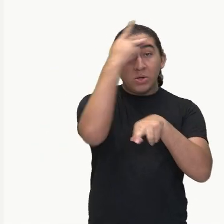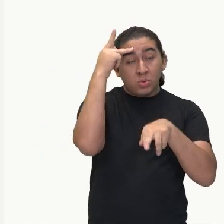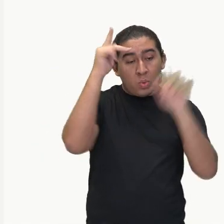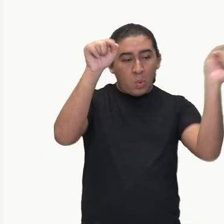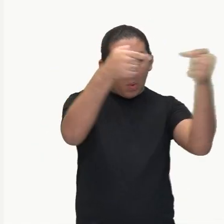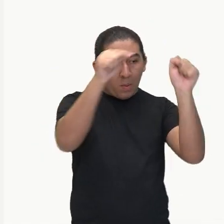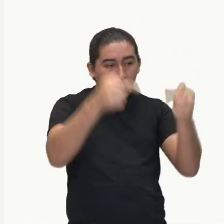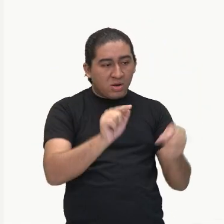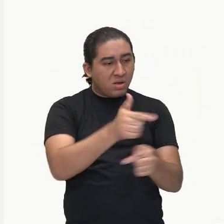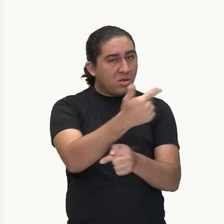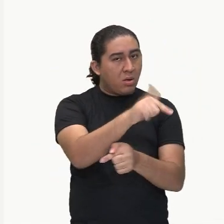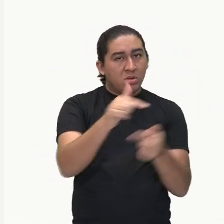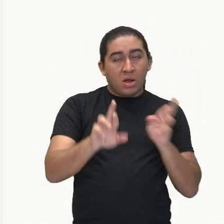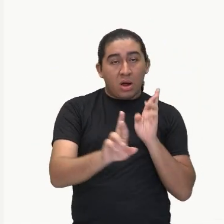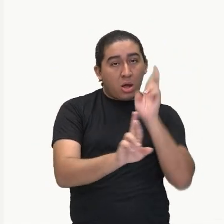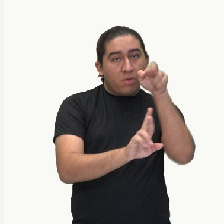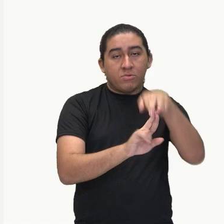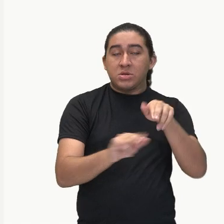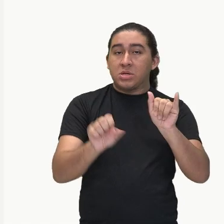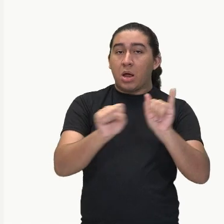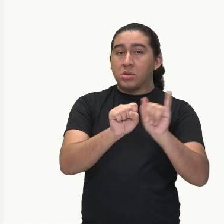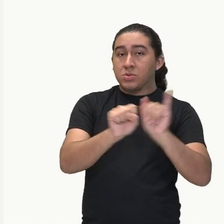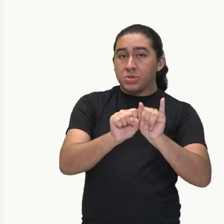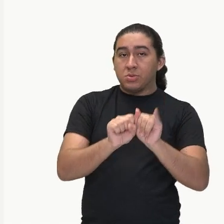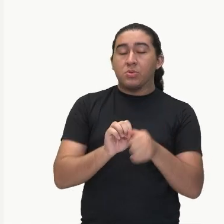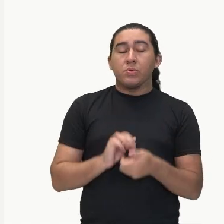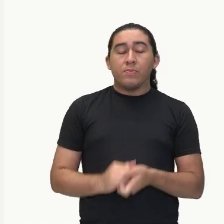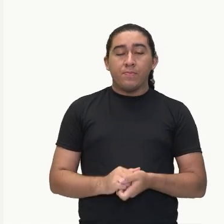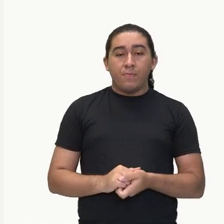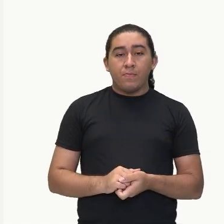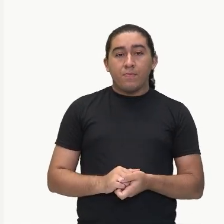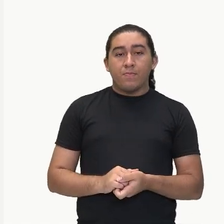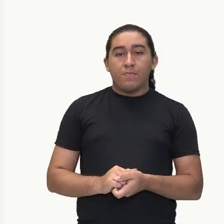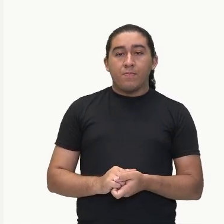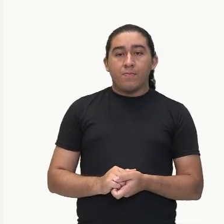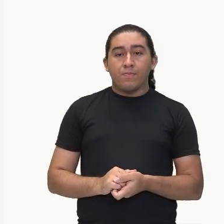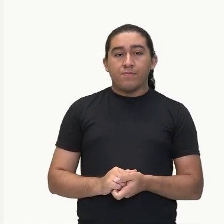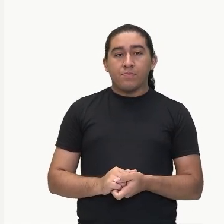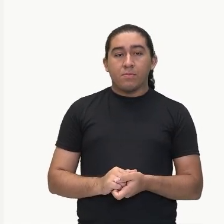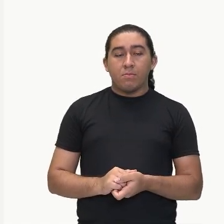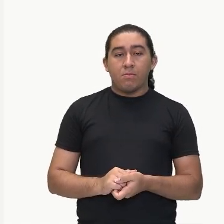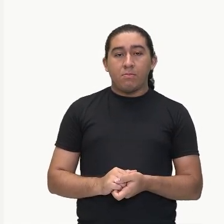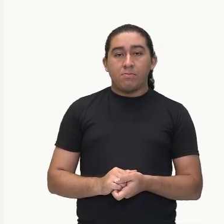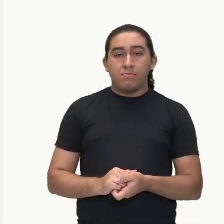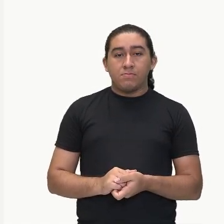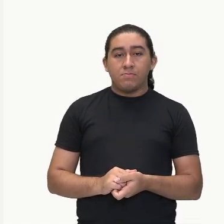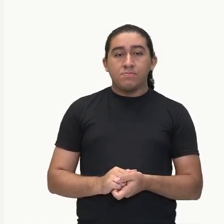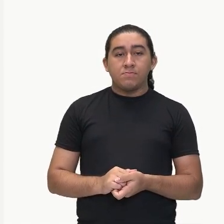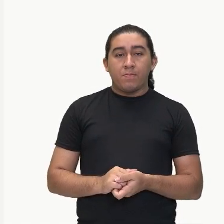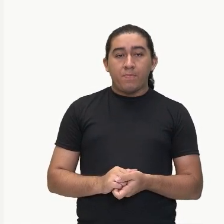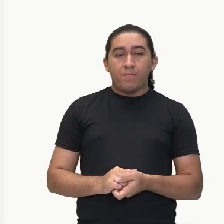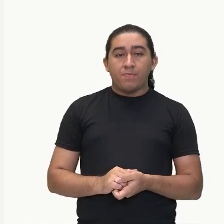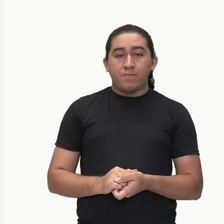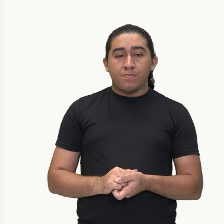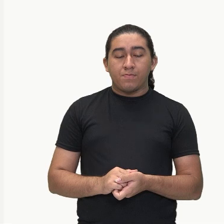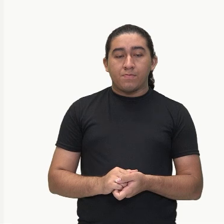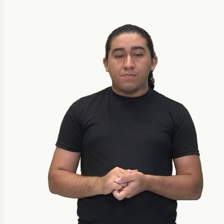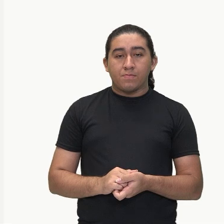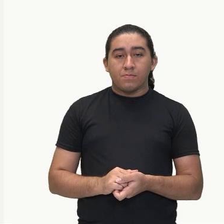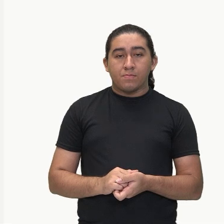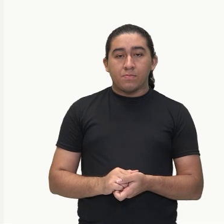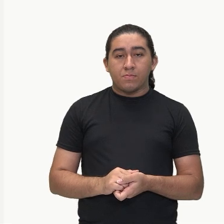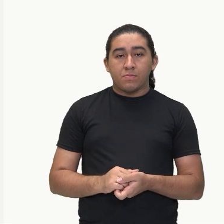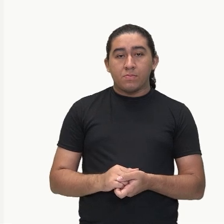sujeito. Íamos sair. Aqui é uma locução, tá? Aqui no caso é uma locução. Aqui no caso anterior não